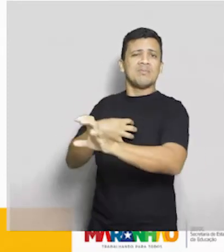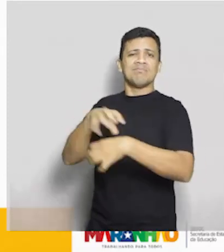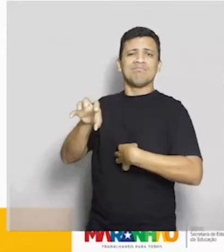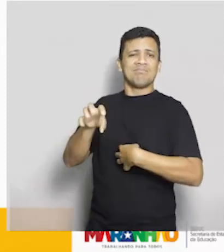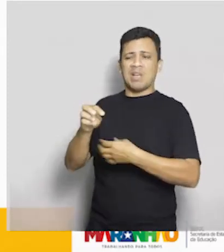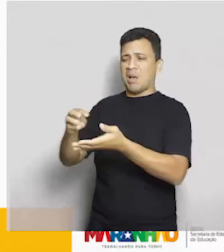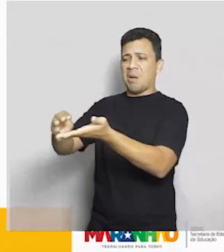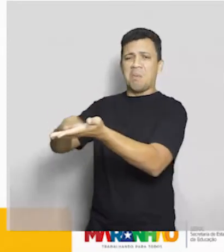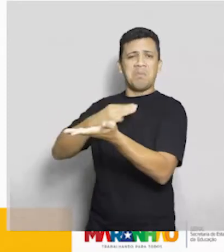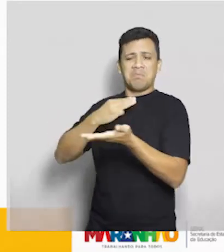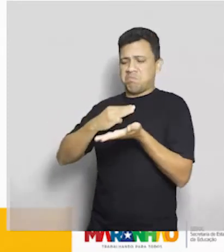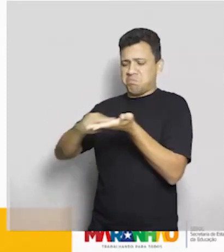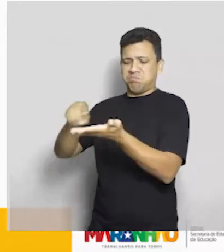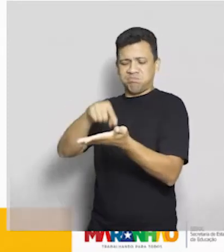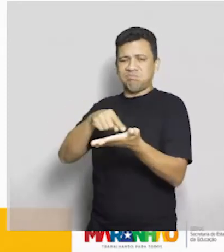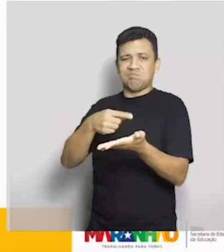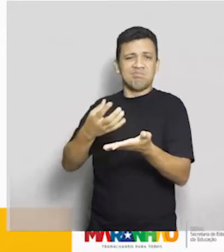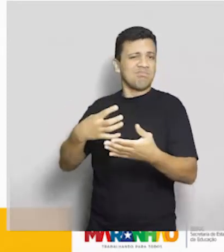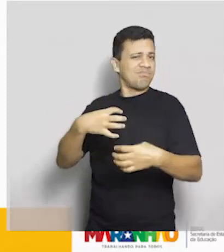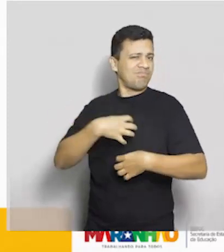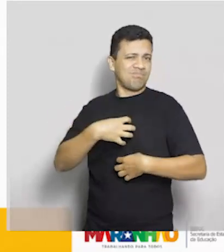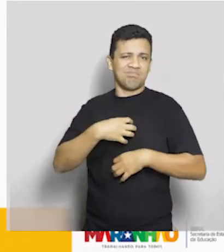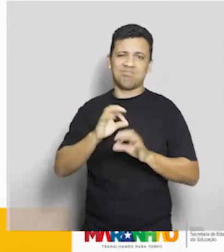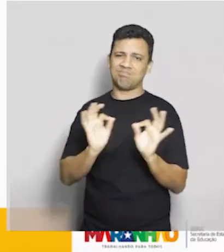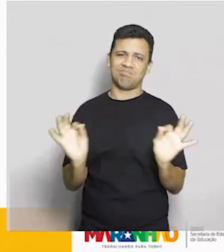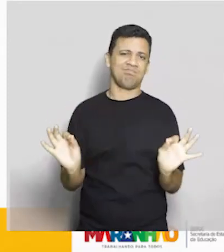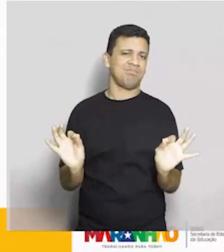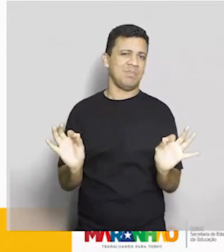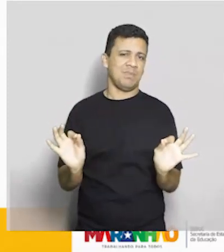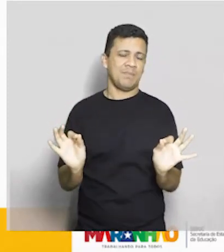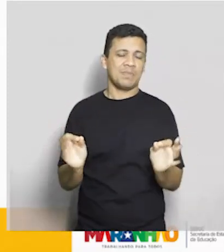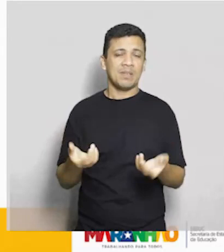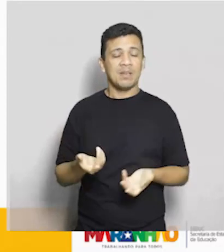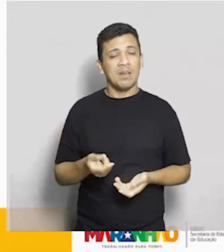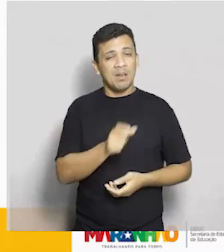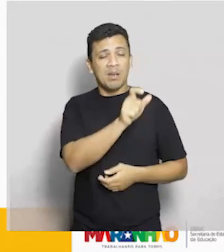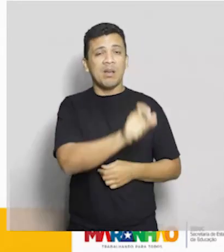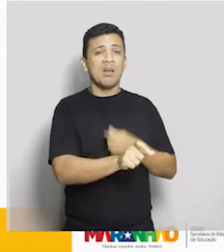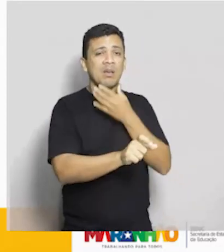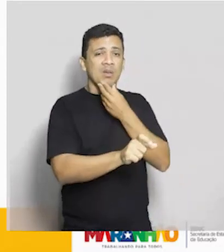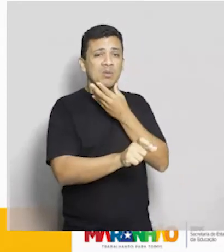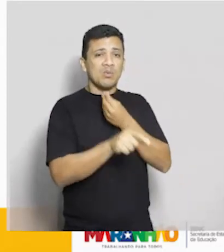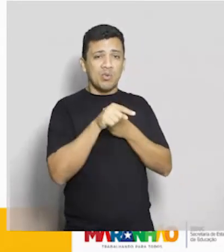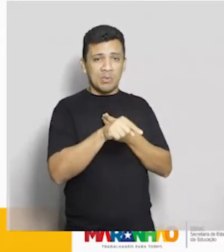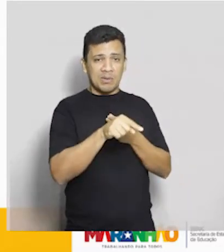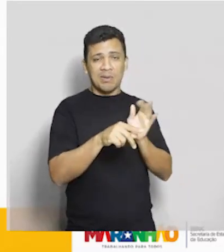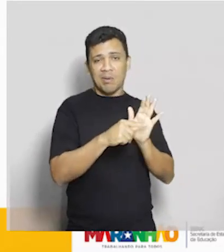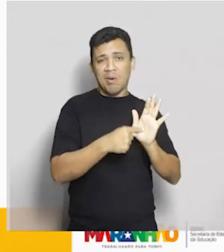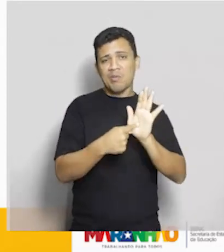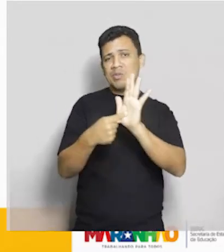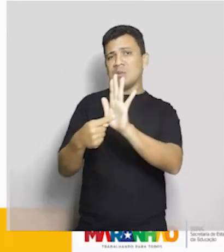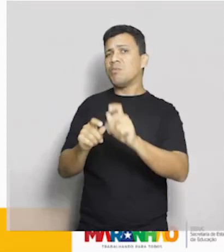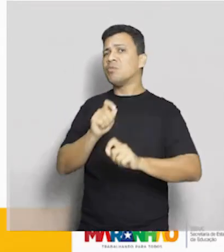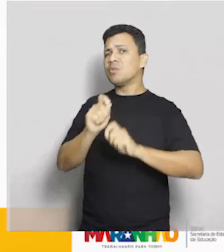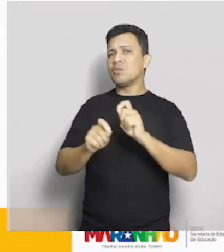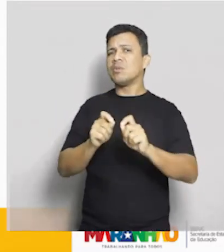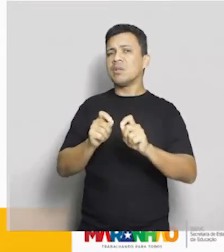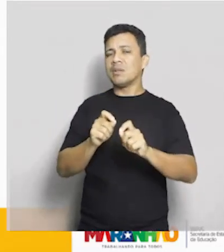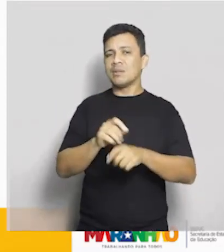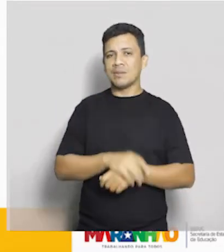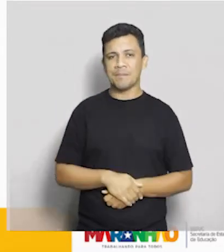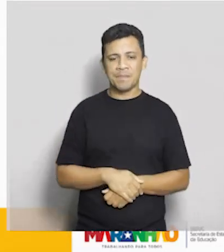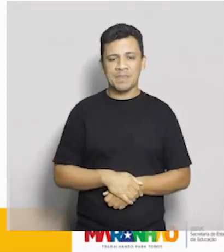das mensagens de texto. Tá? Então é ele fazendo uma demonstração, esse eu lírico dele, essa pessoa,